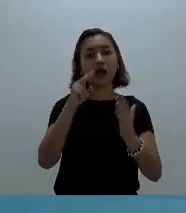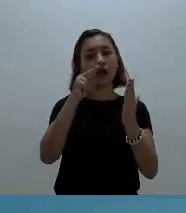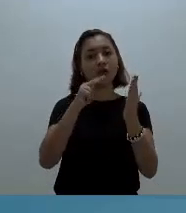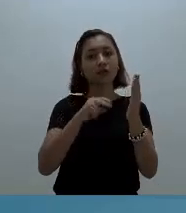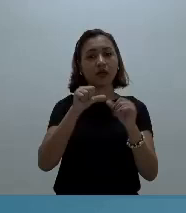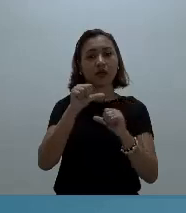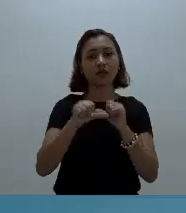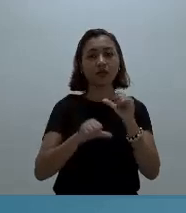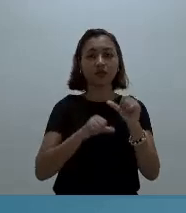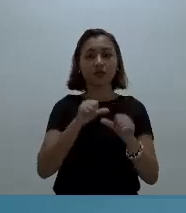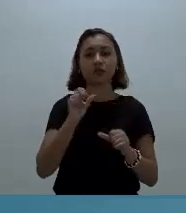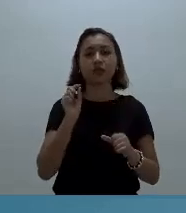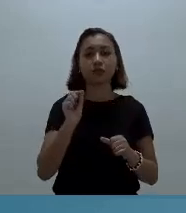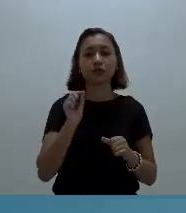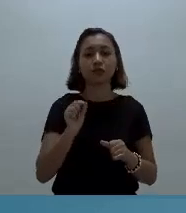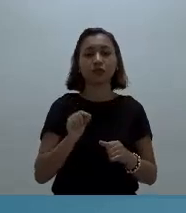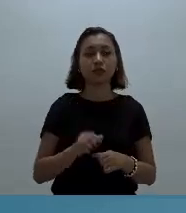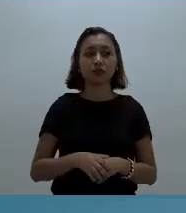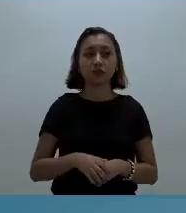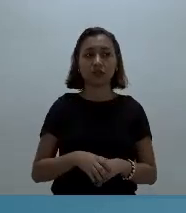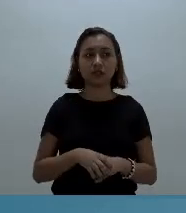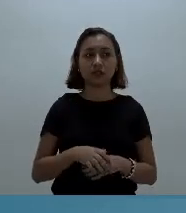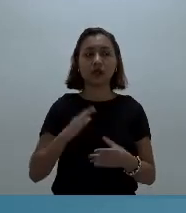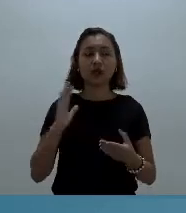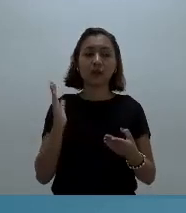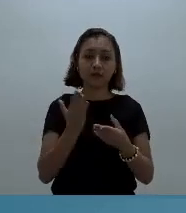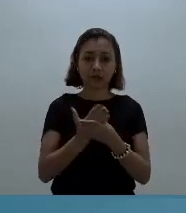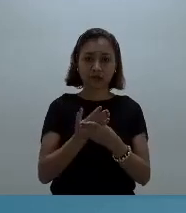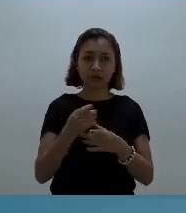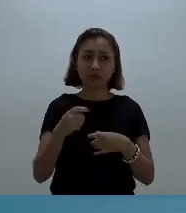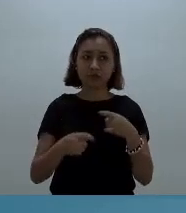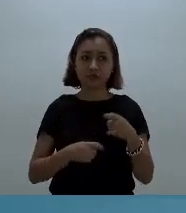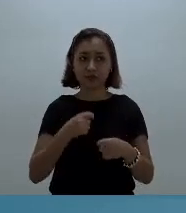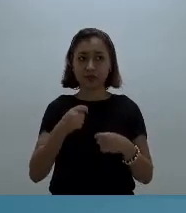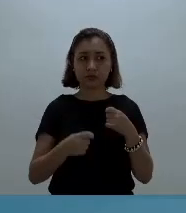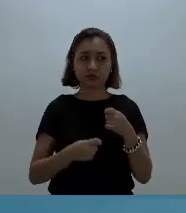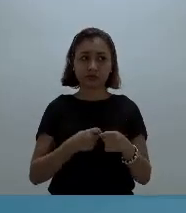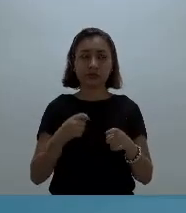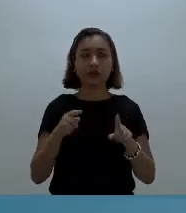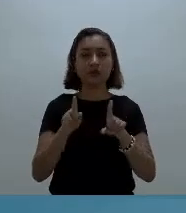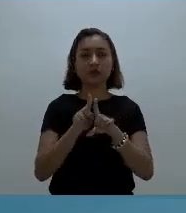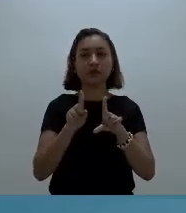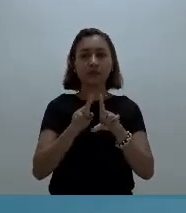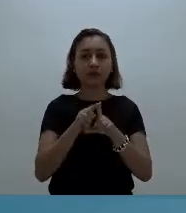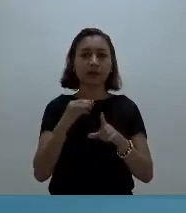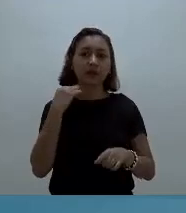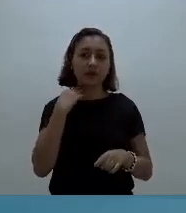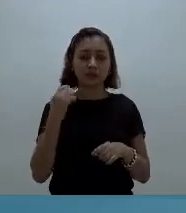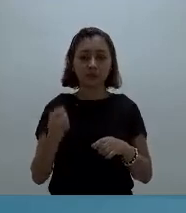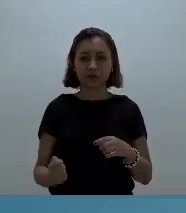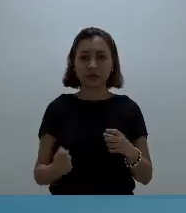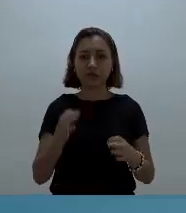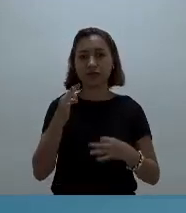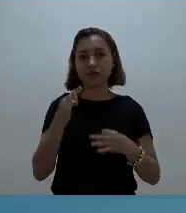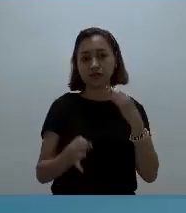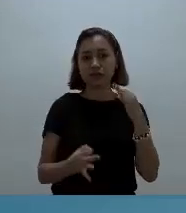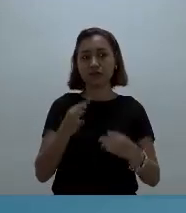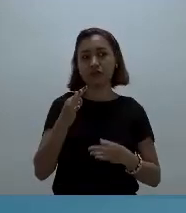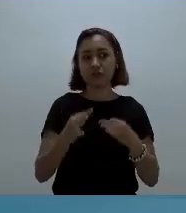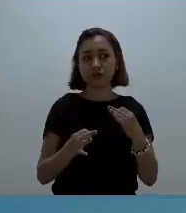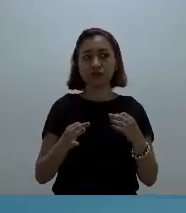se quietam ao prazo de duração do processo administrativo, ao prazo de atendimento magistrado e a intimação ao magistrado e ao seu